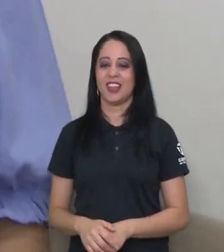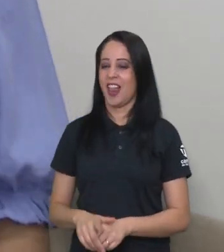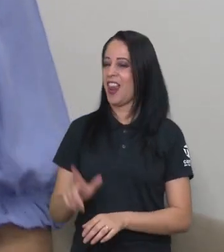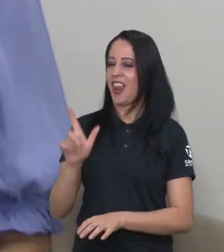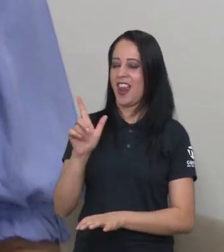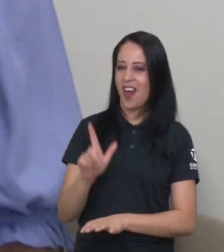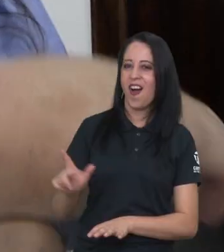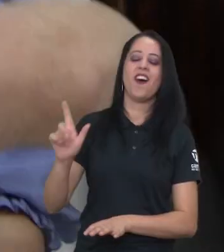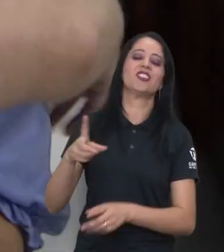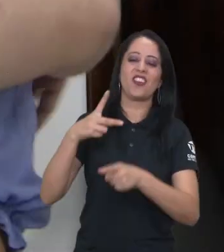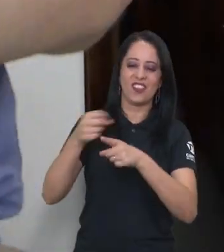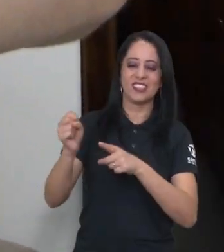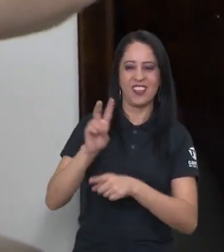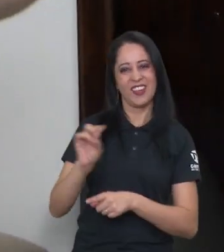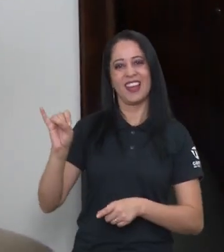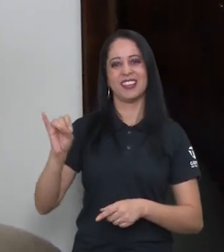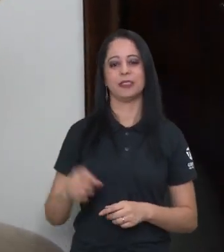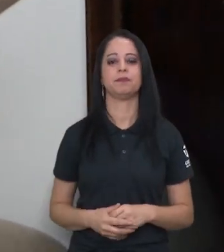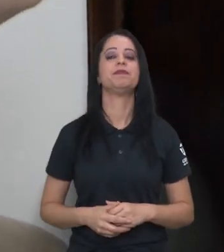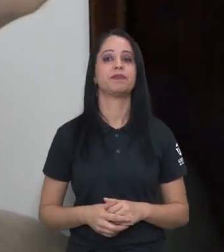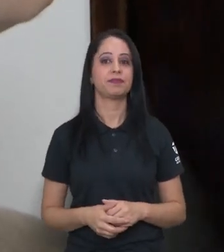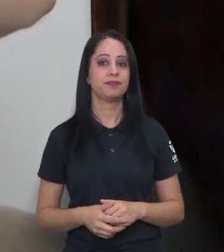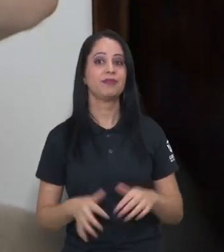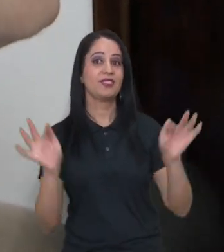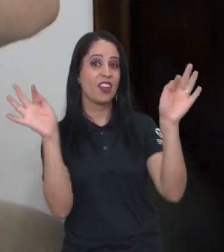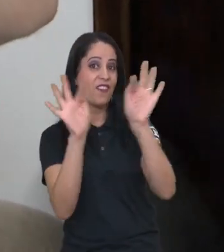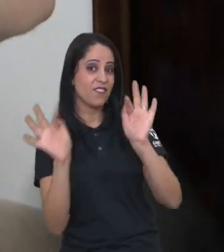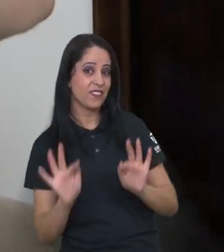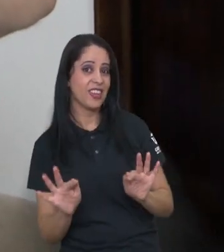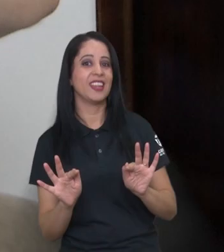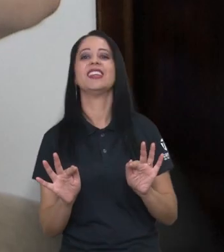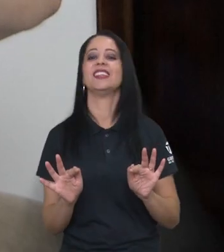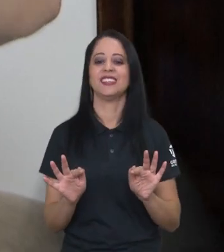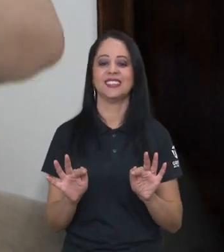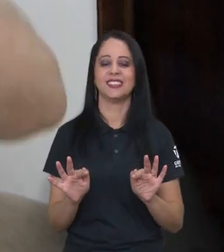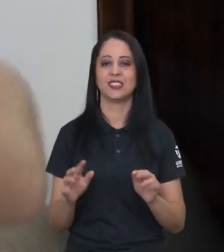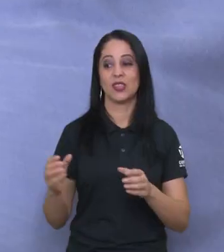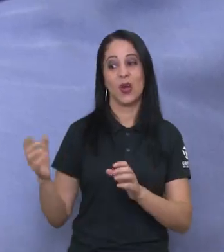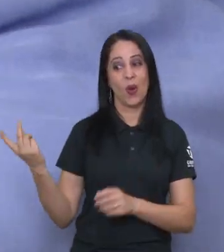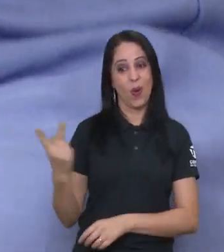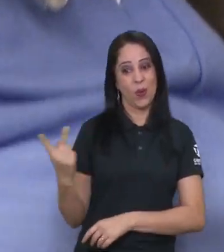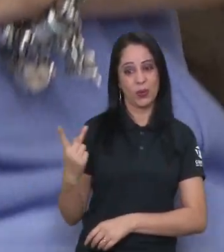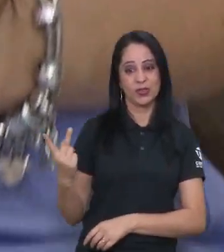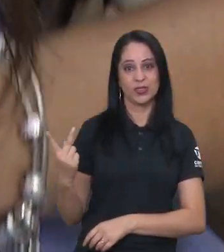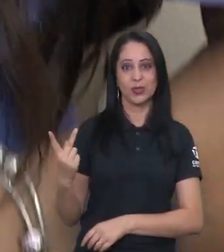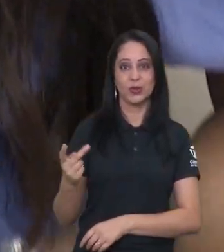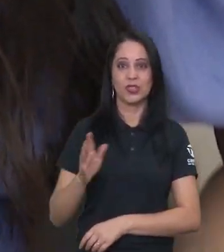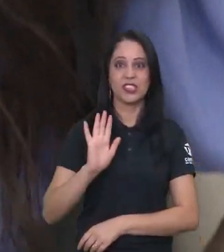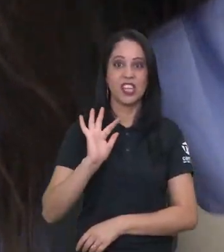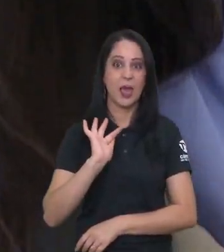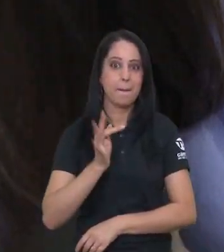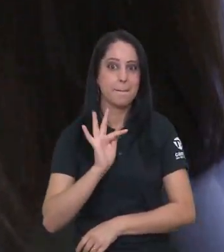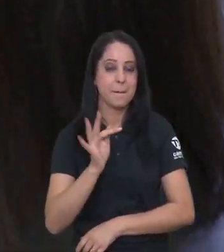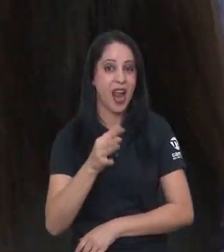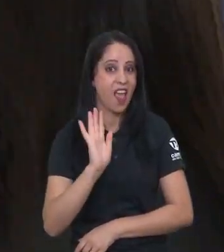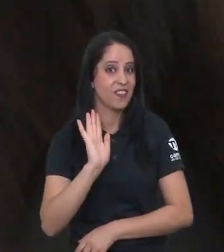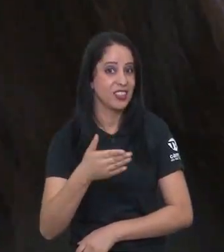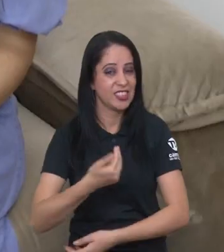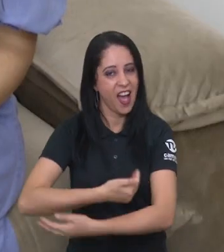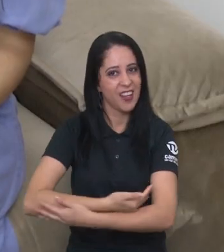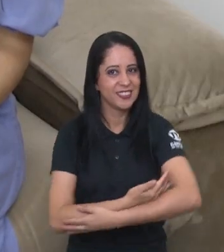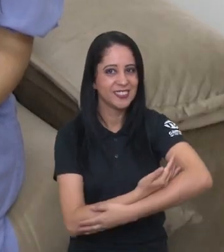Tá prova, né? Final feliz para o casal Edilane e Ismael, que muito em breve vão segurar o pequeno Mael no